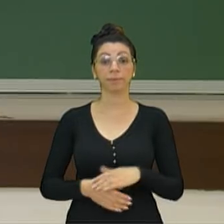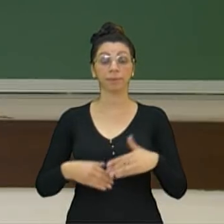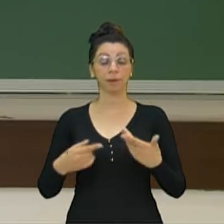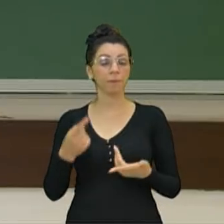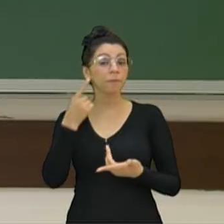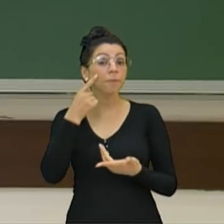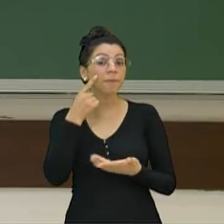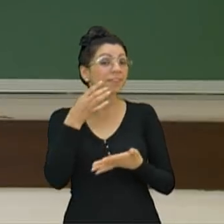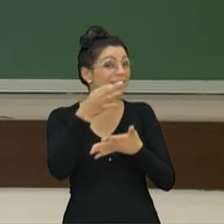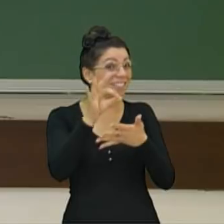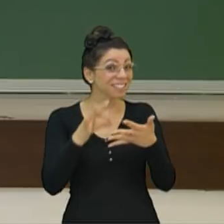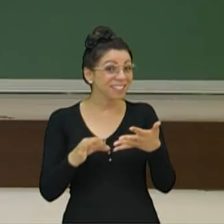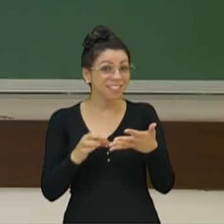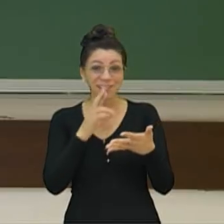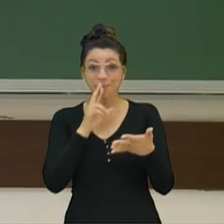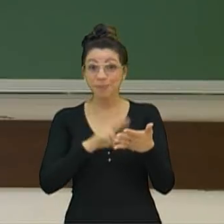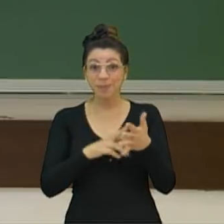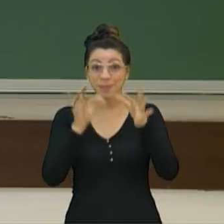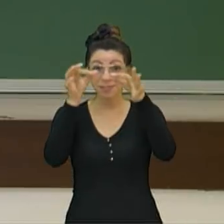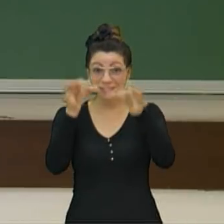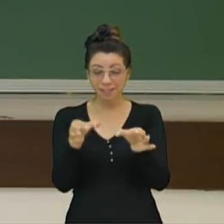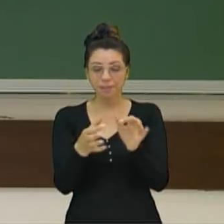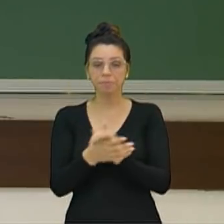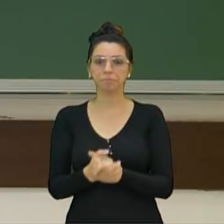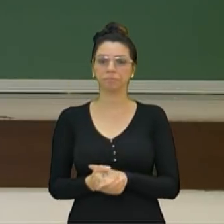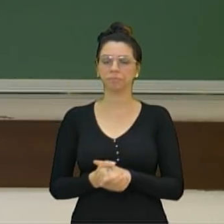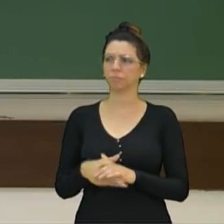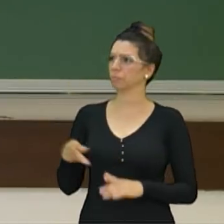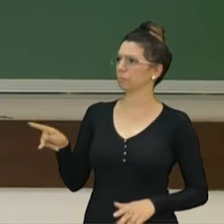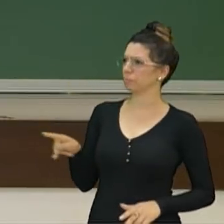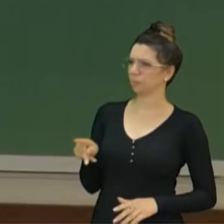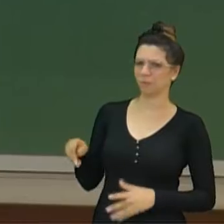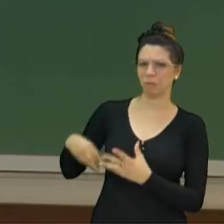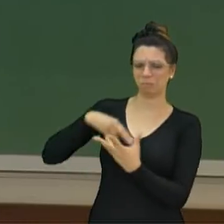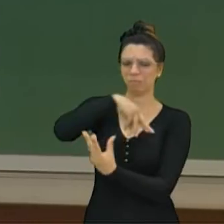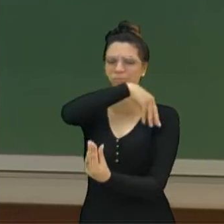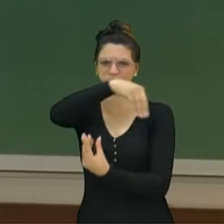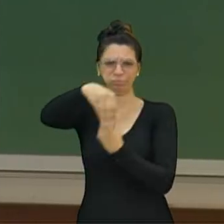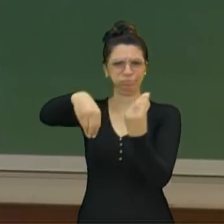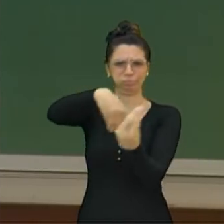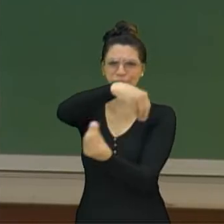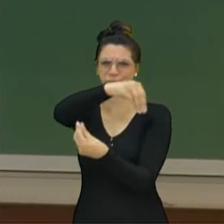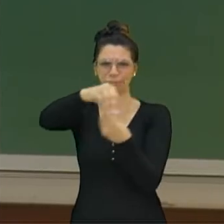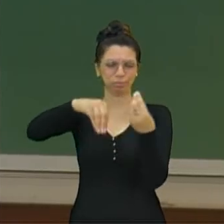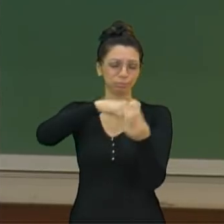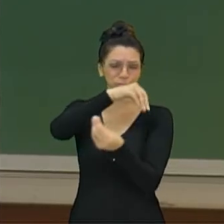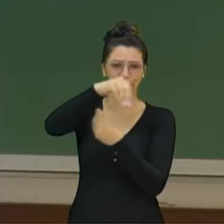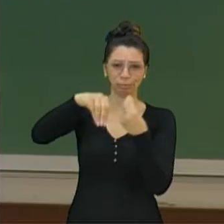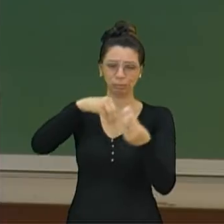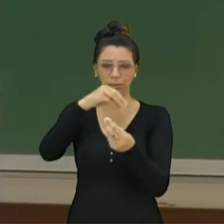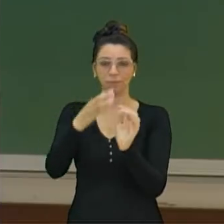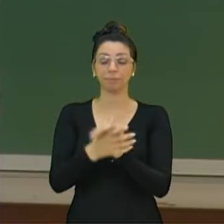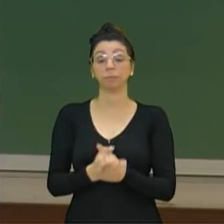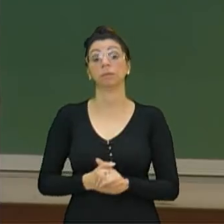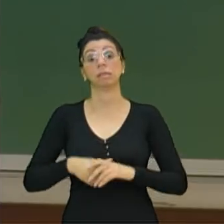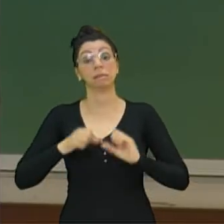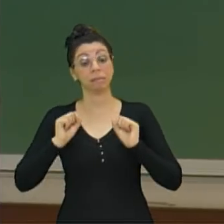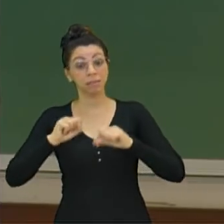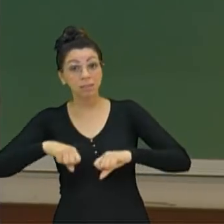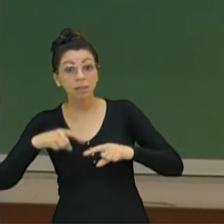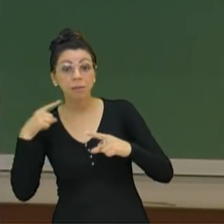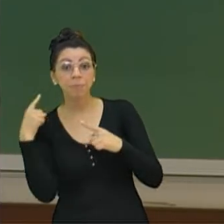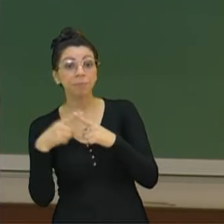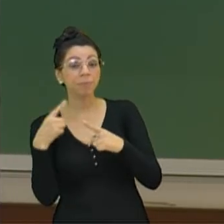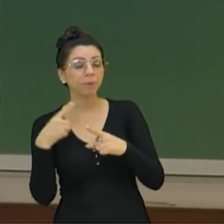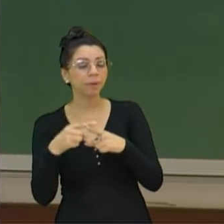Então vamos ver se você acertou esse quiz? Fabiano, você fez uma salada nessas alternativas. Fiz de propósito para pegar você.